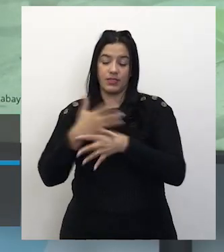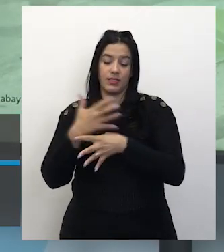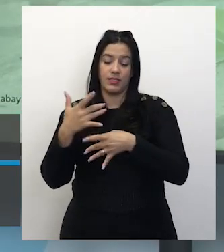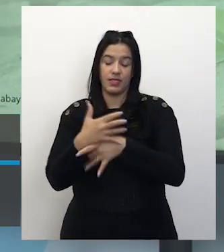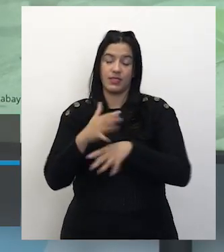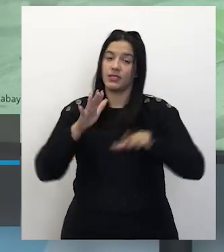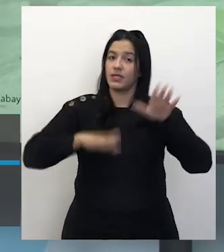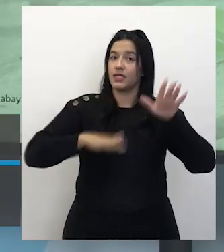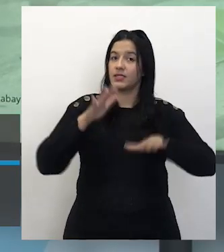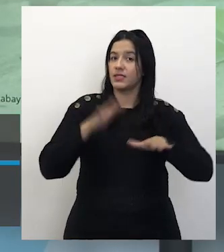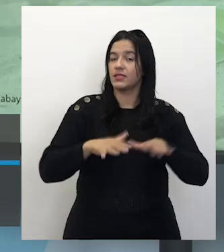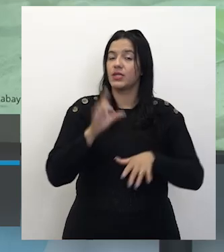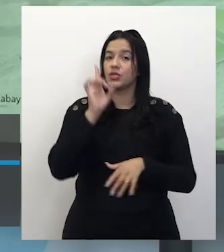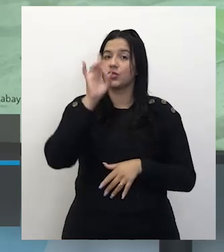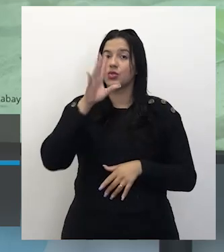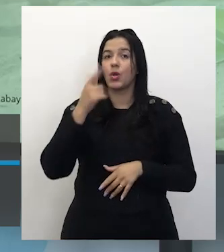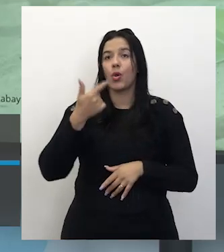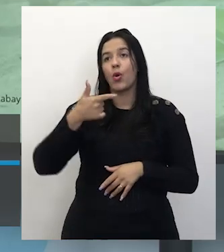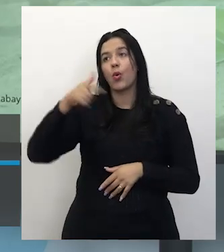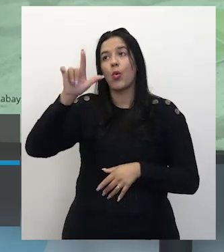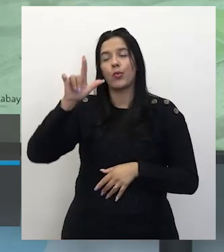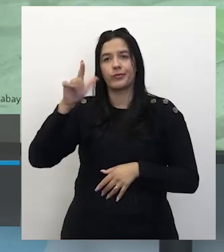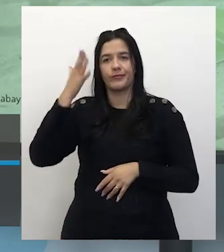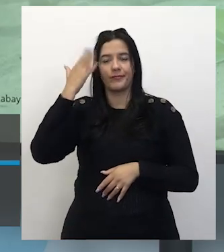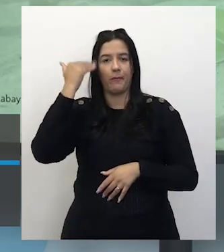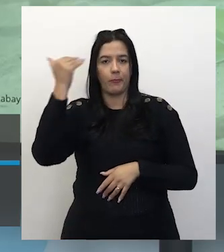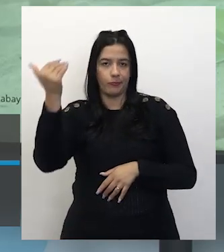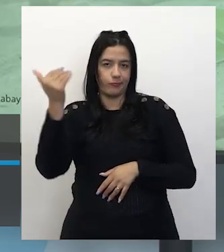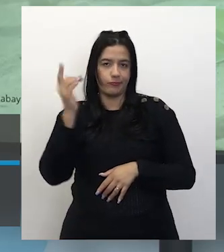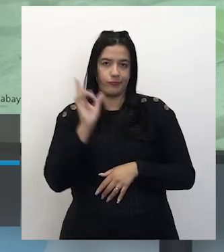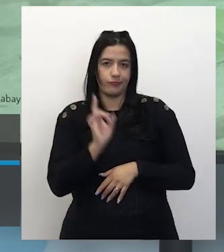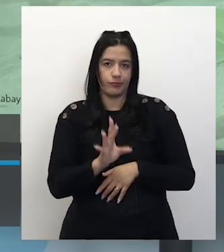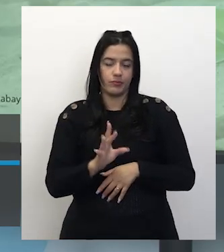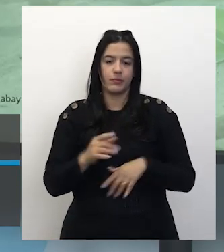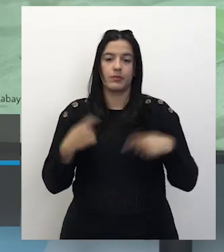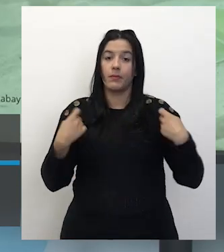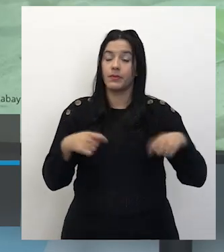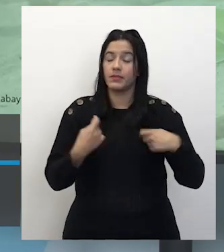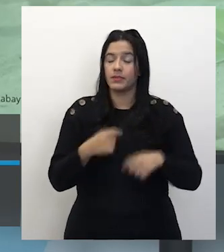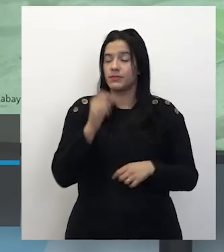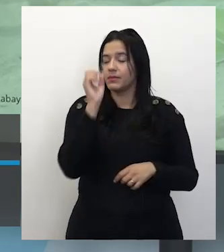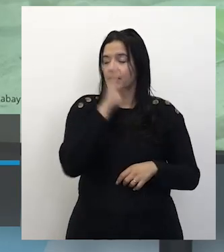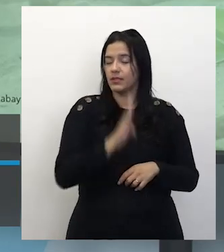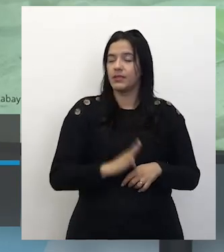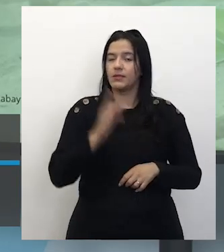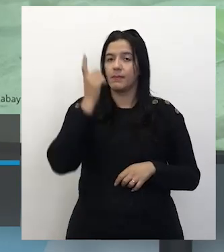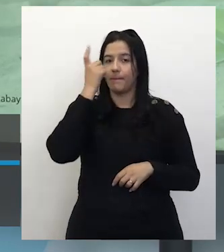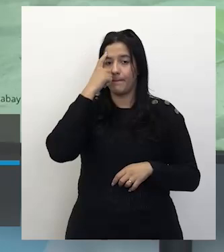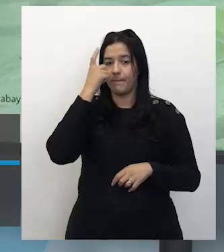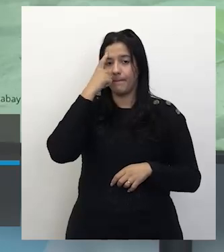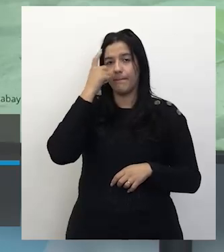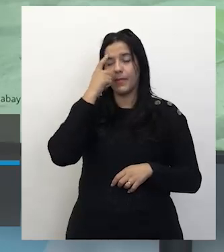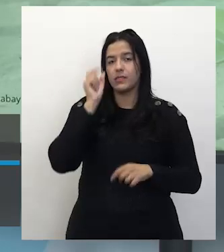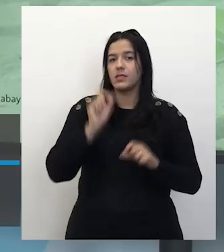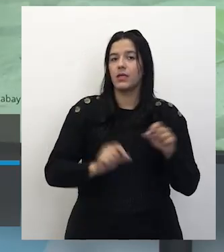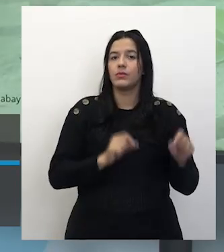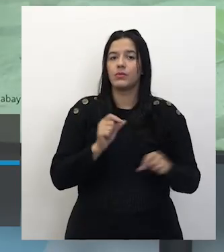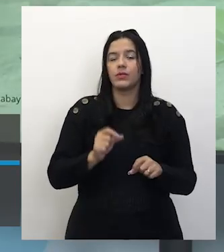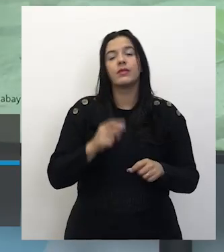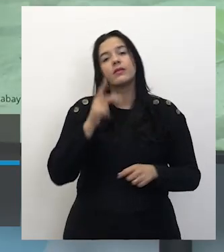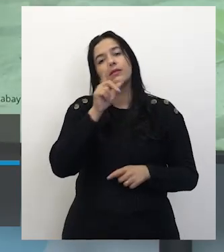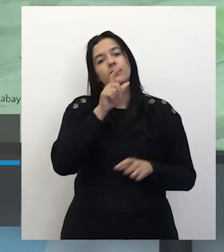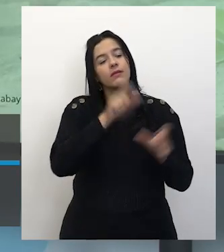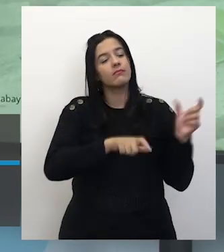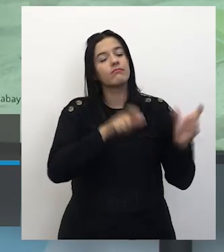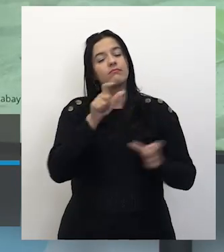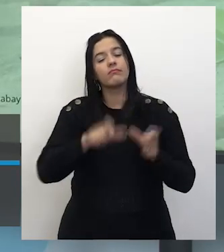quer valorizar só aquele que está nas grandes mídias, né? Então ele falou assim, o brasileiro, eu estou mais ou menos, tá falando... então a